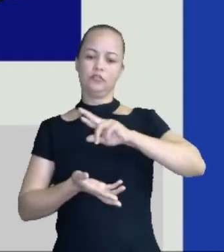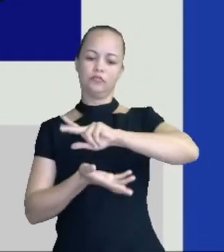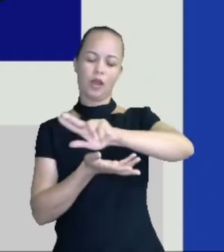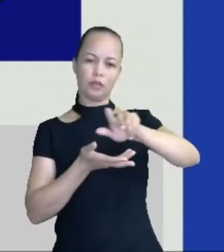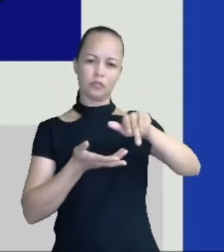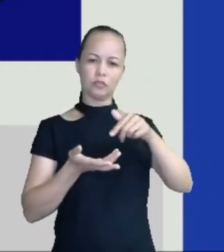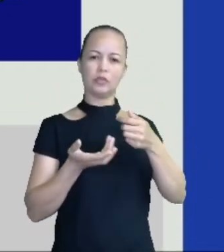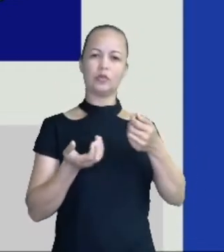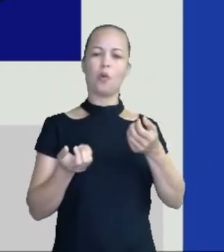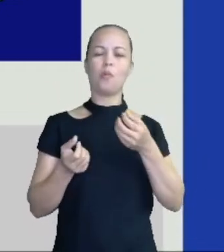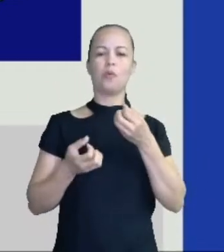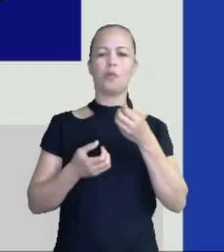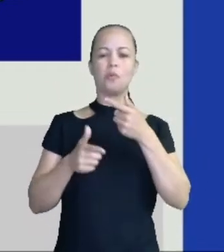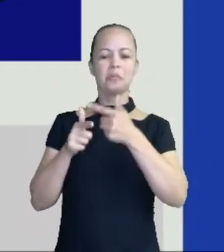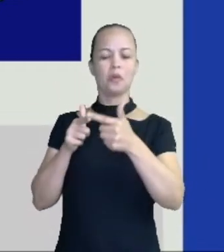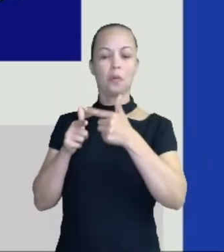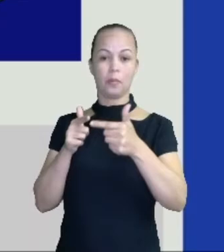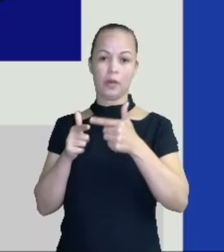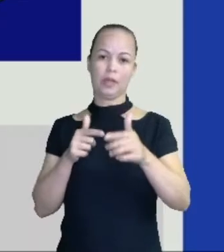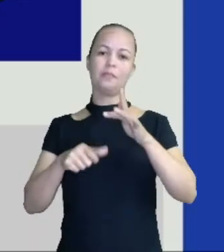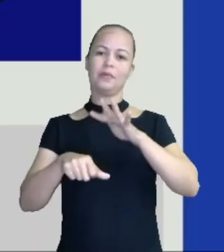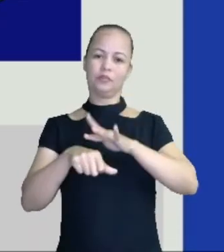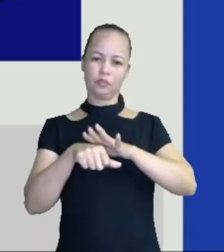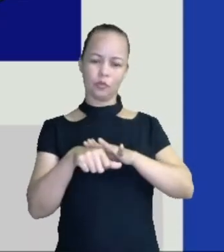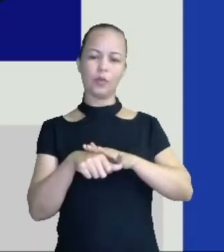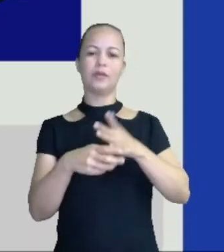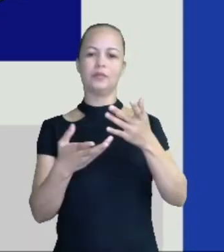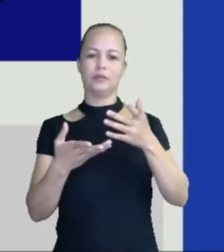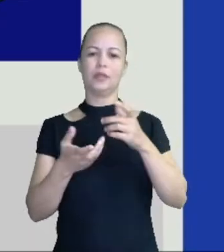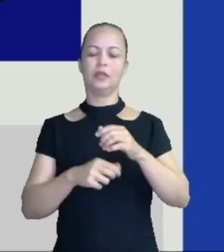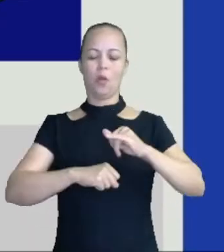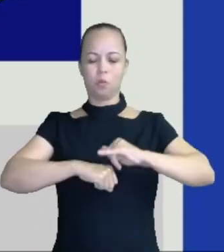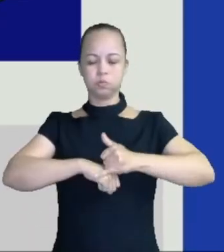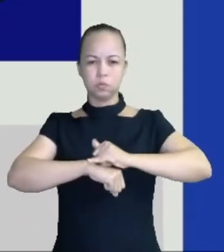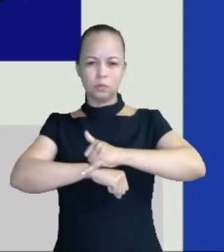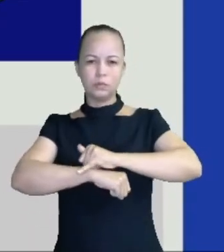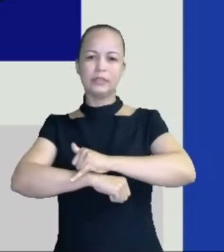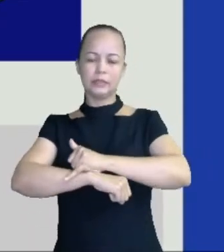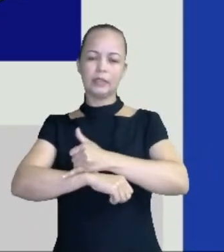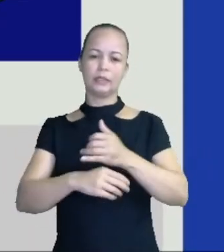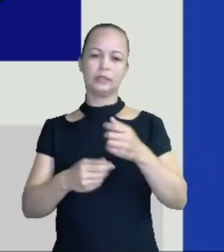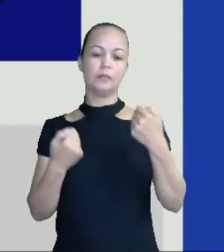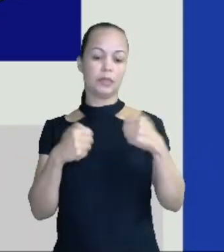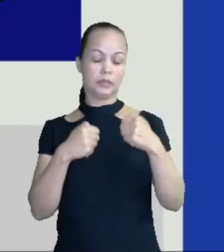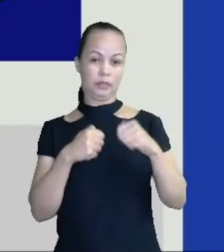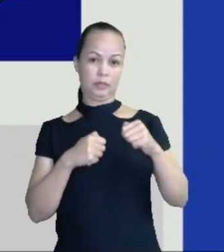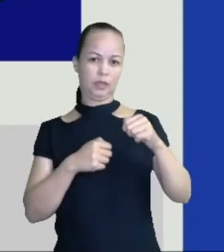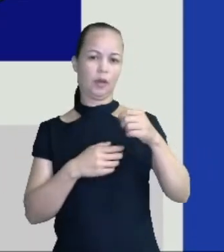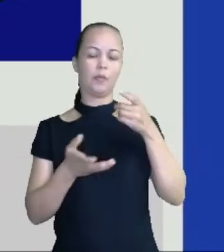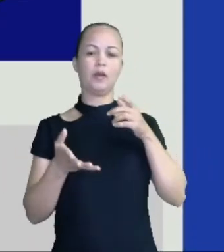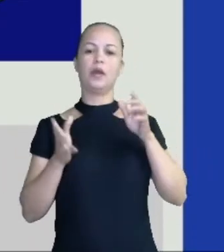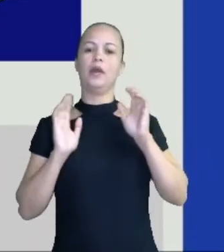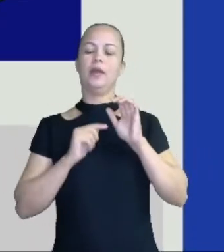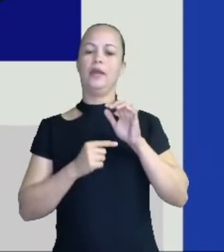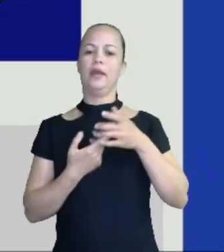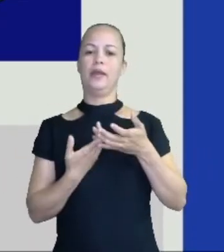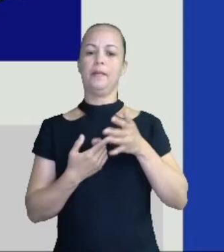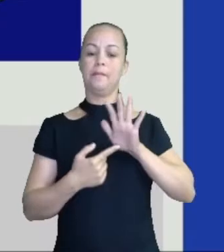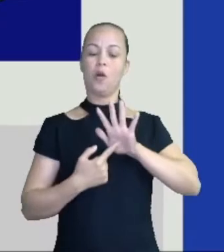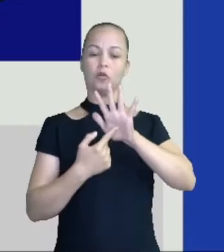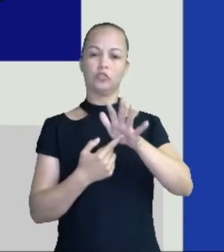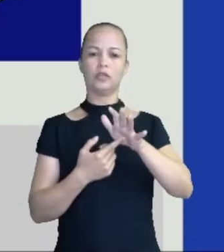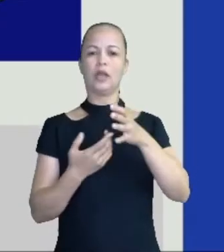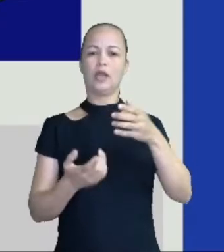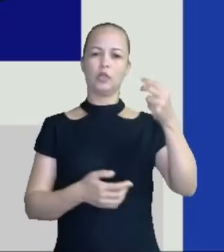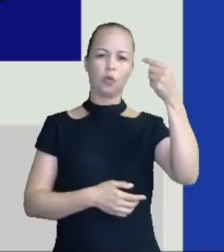como causas dessa doença tão grave e que a gente precisa, de fato, cada vez mais conscientizar a nossa população a ter